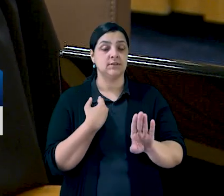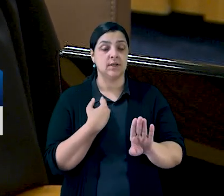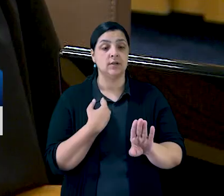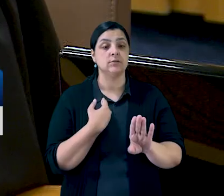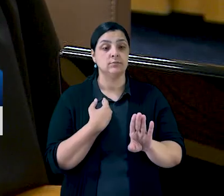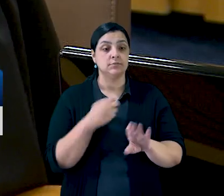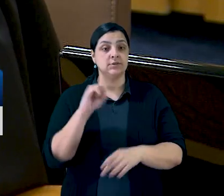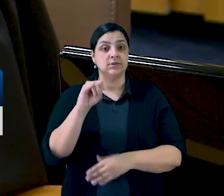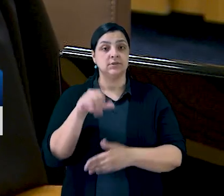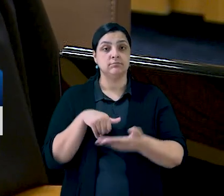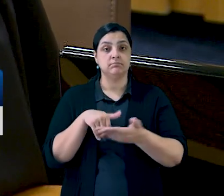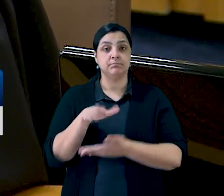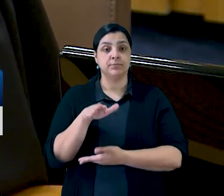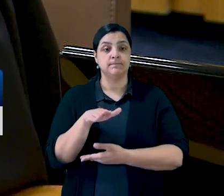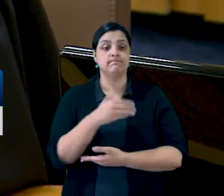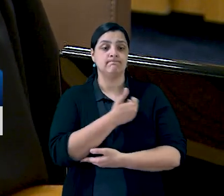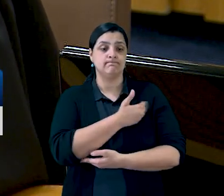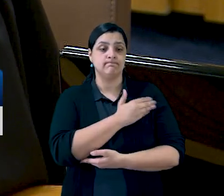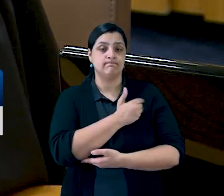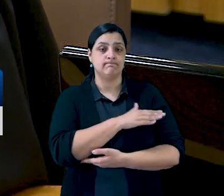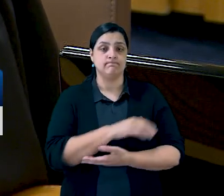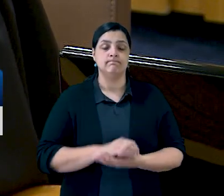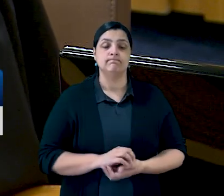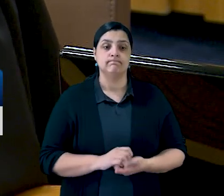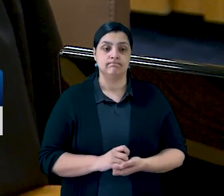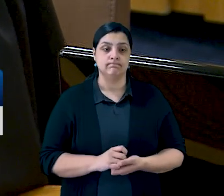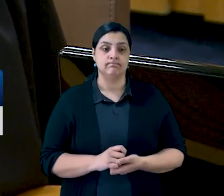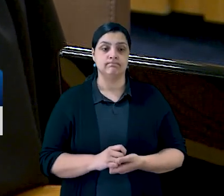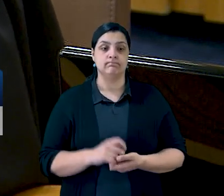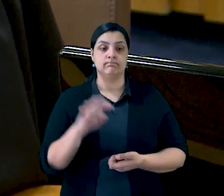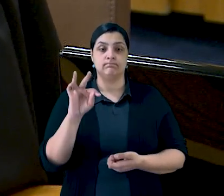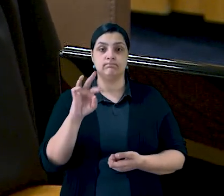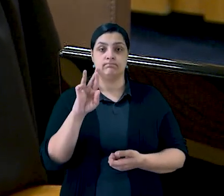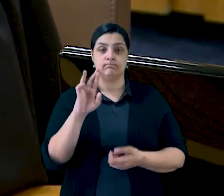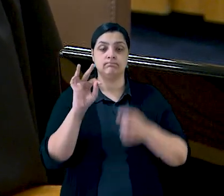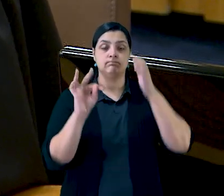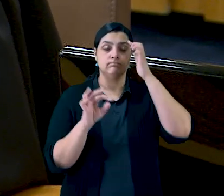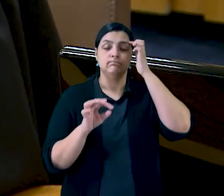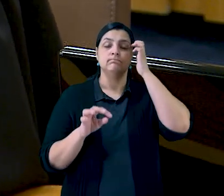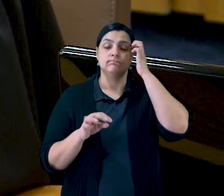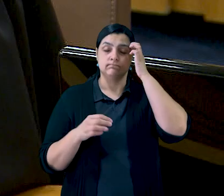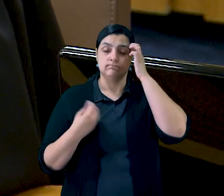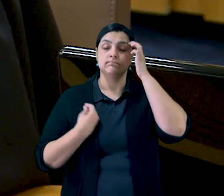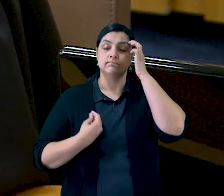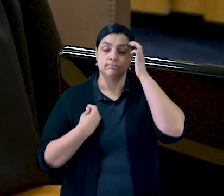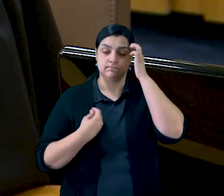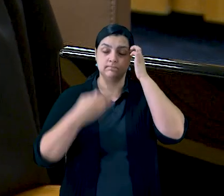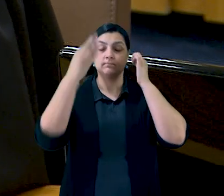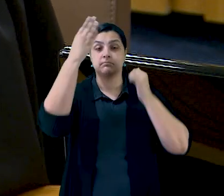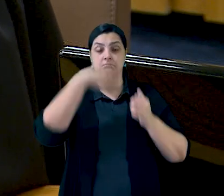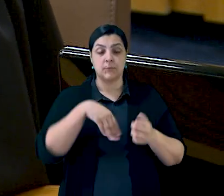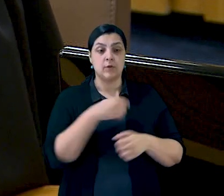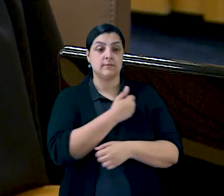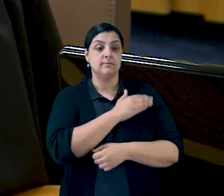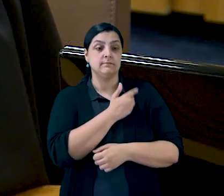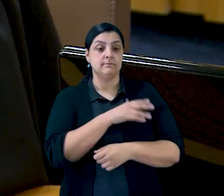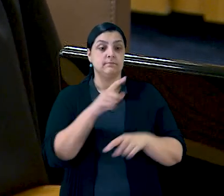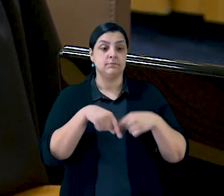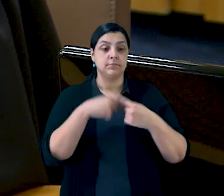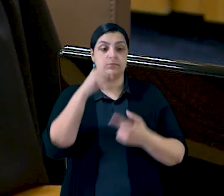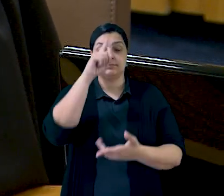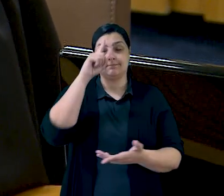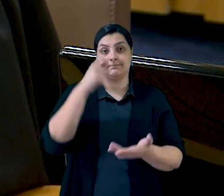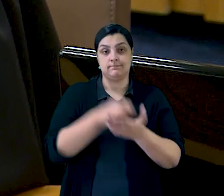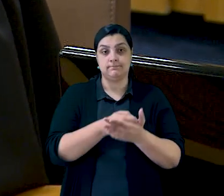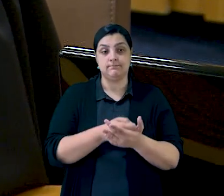de afastamento a quem foi dispensado de forma discriminatória. O Tribunal Regional entendida estar comprovado o cunho discriminatório